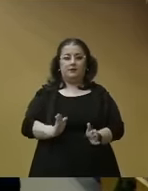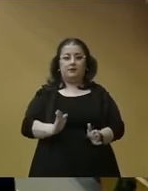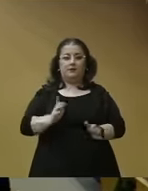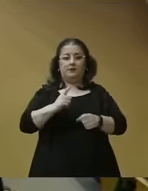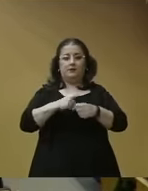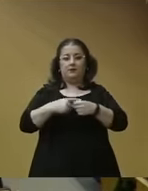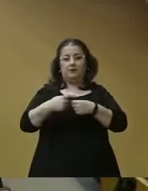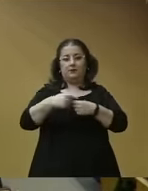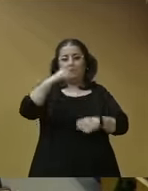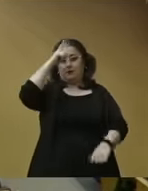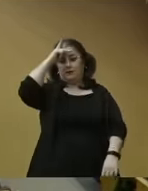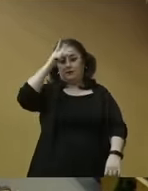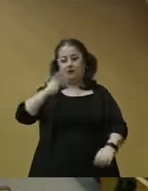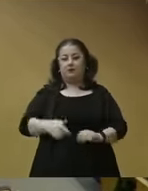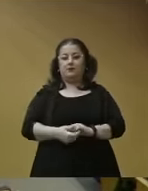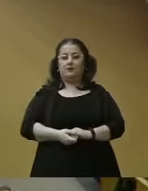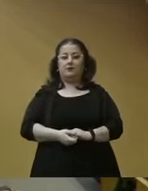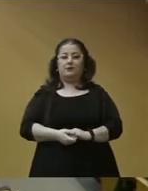natural de Pelotas.